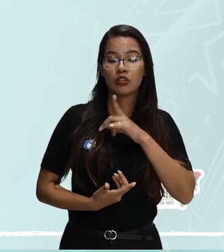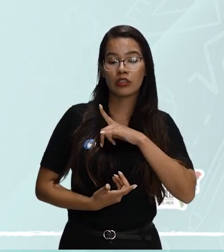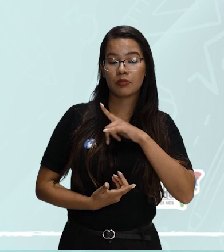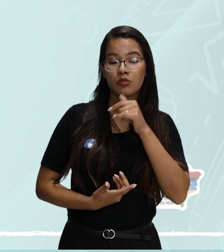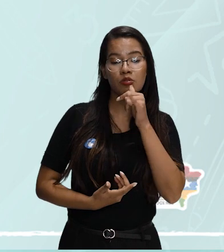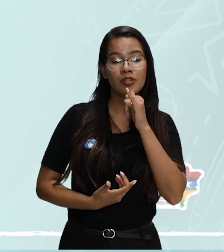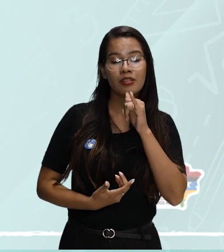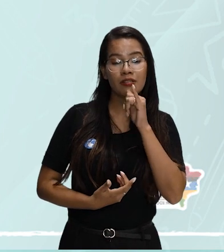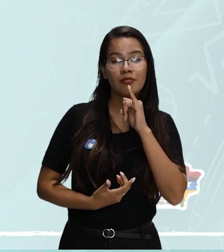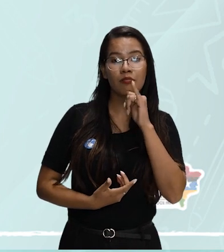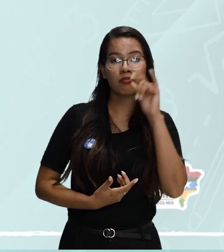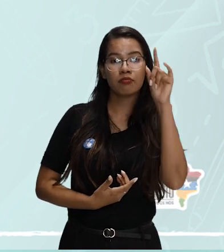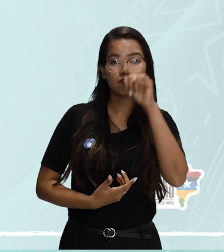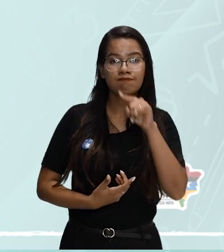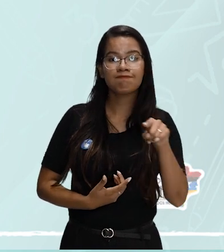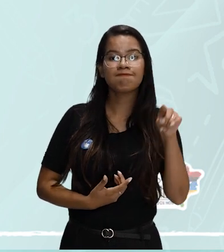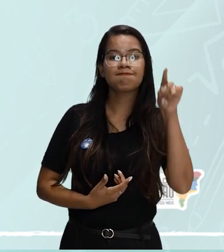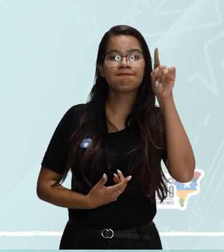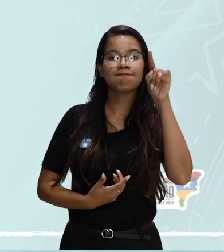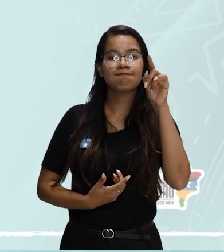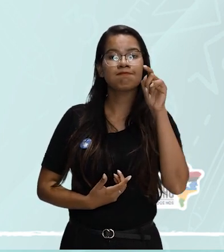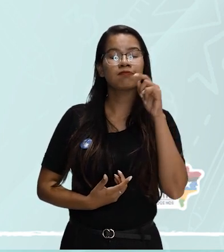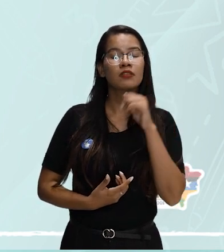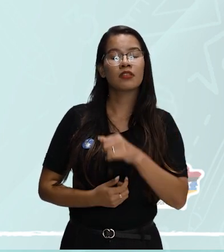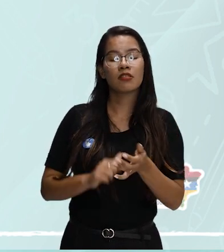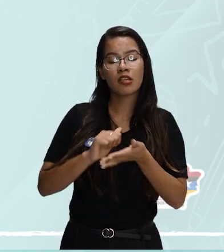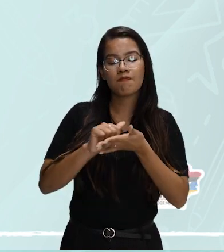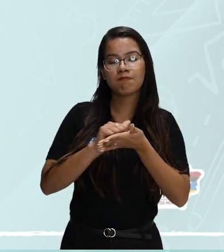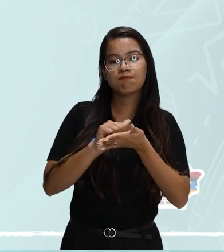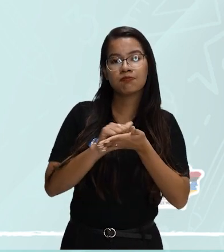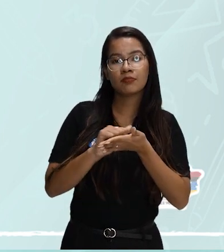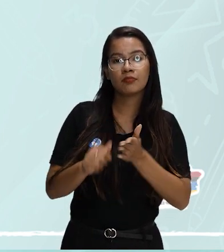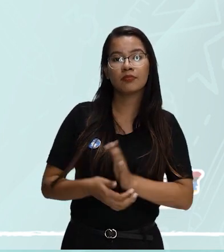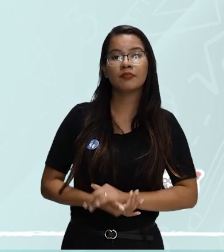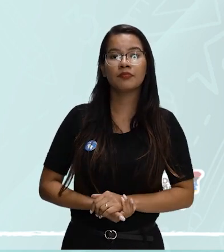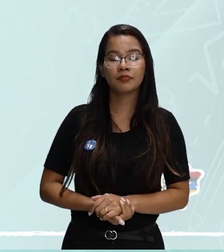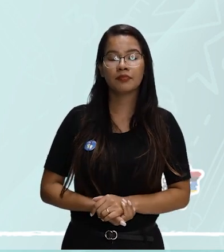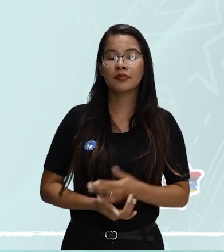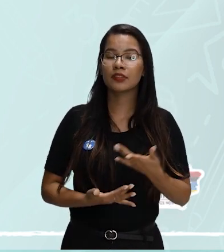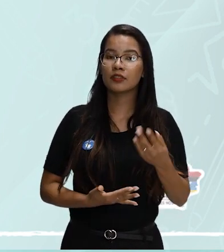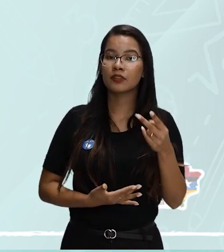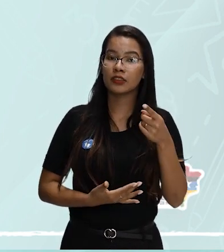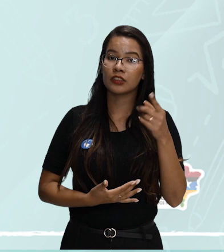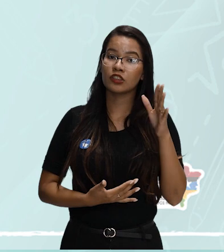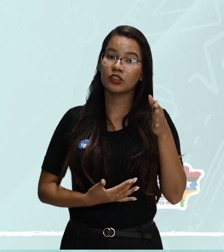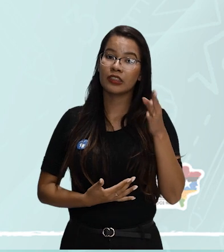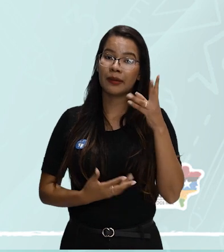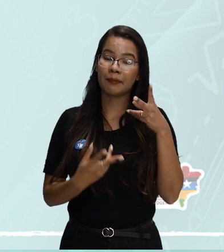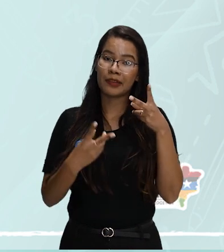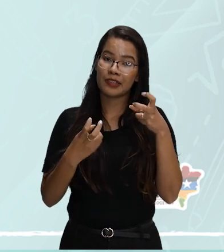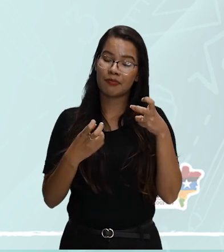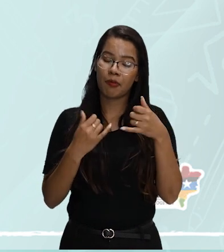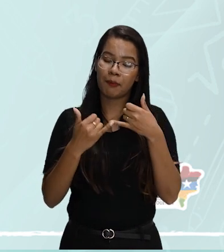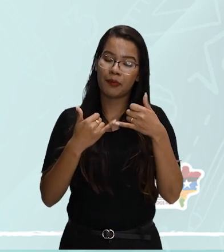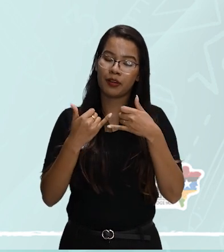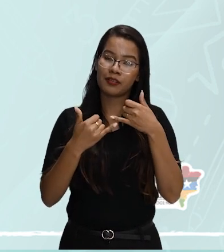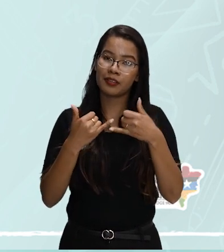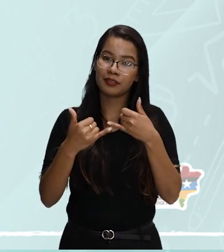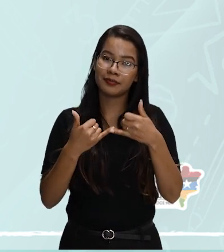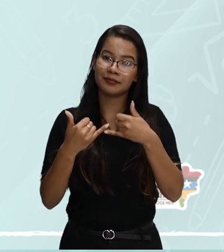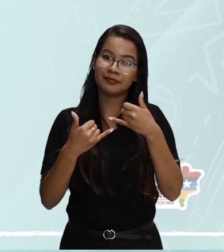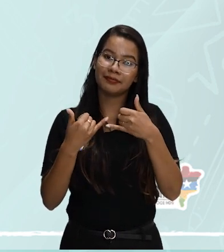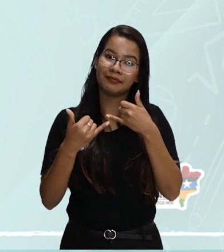uma bolhazinha de sabão. Okay? Então vocês já devem ter percebido, brincando com uma bolha de